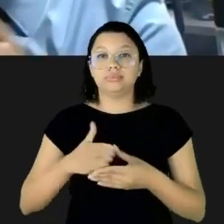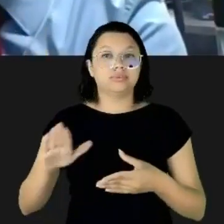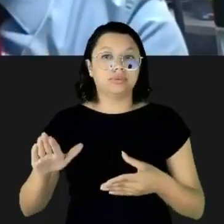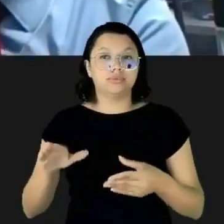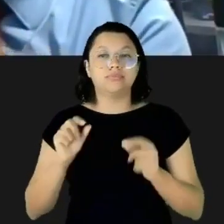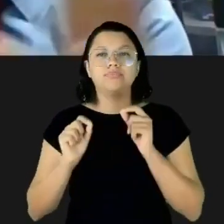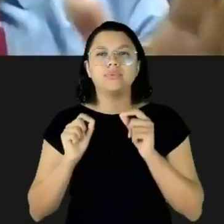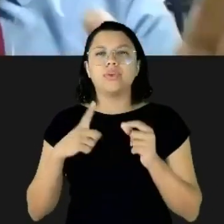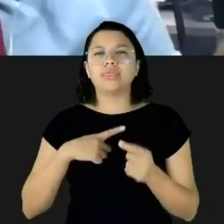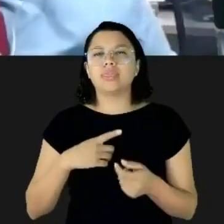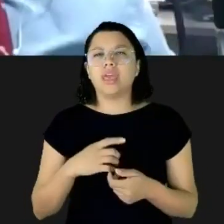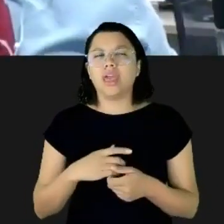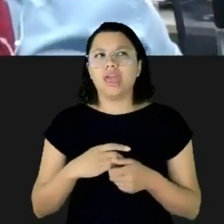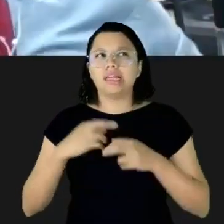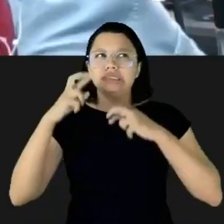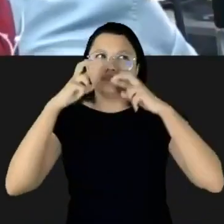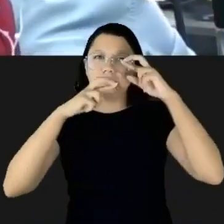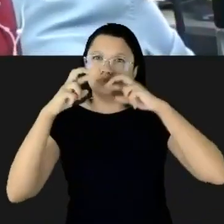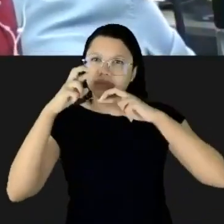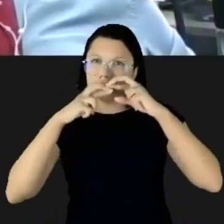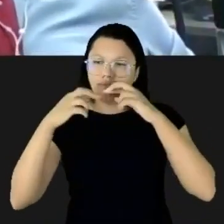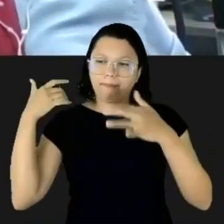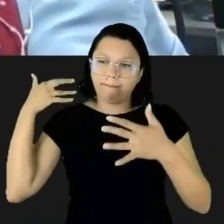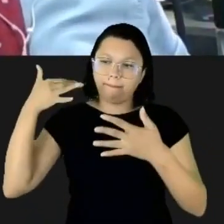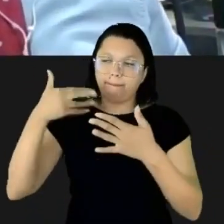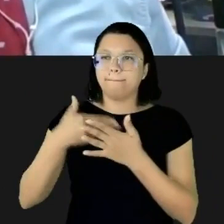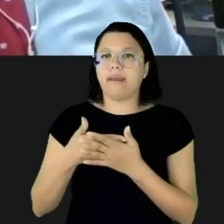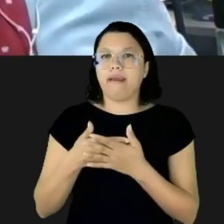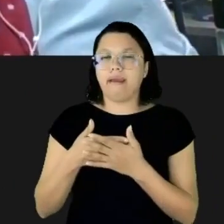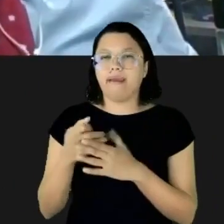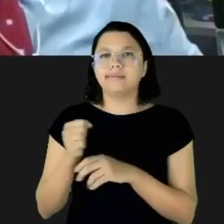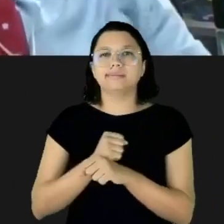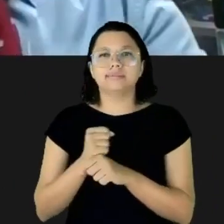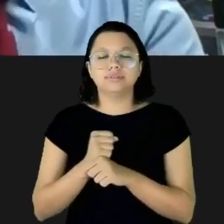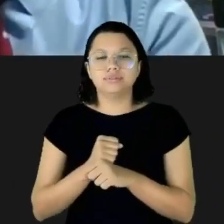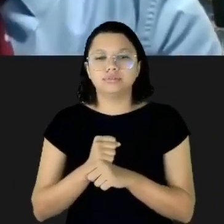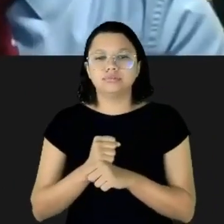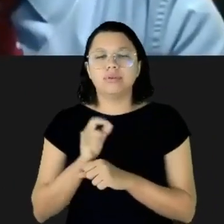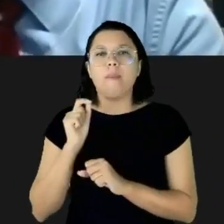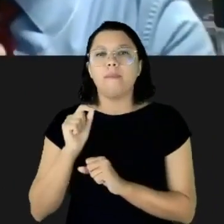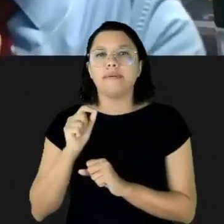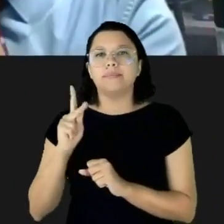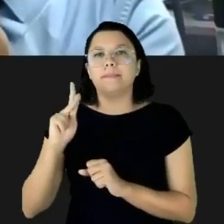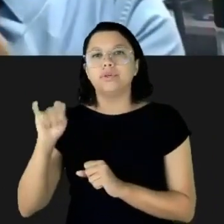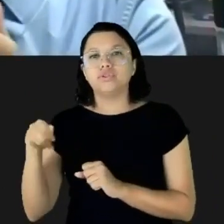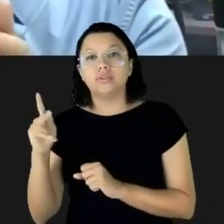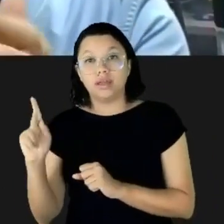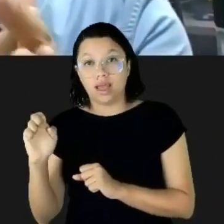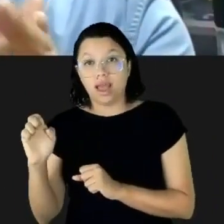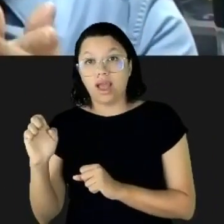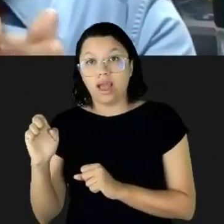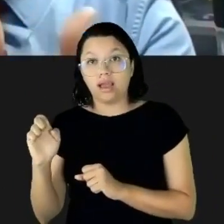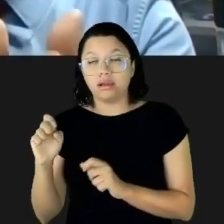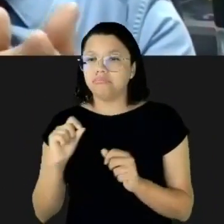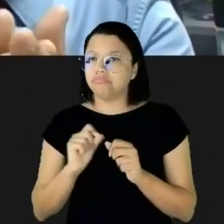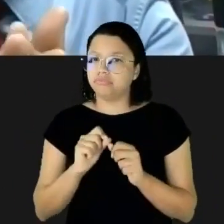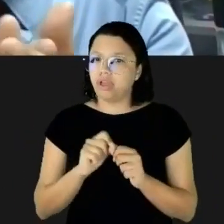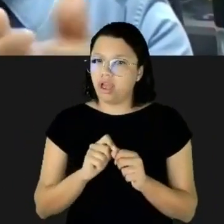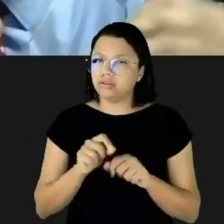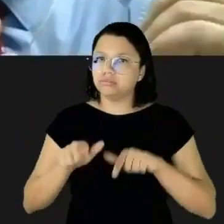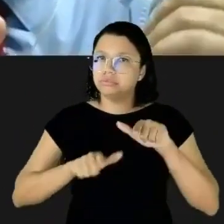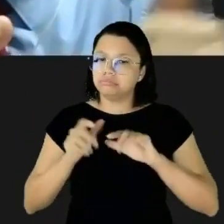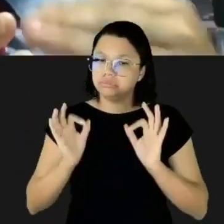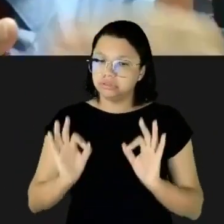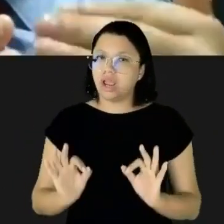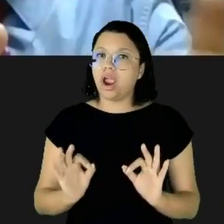do processo o que eu tenho observado nesses anos é que o PJE ele cumpriu muito a missão